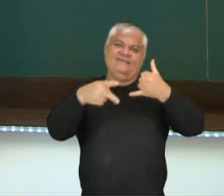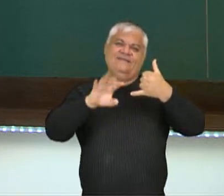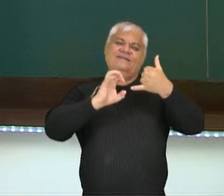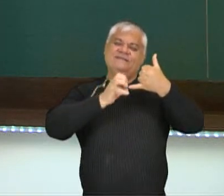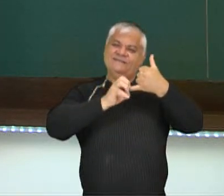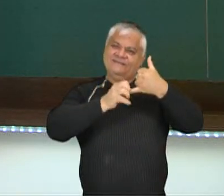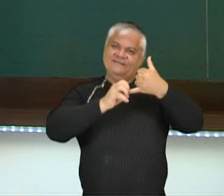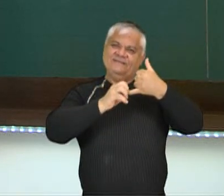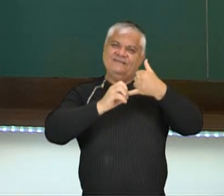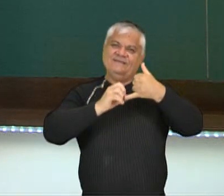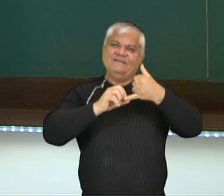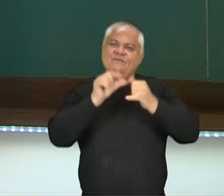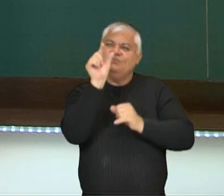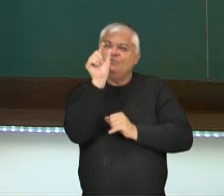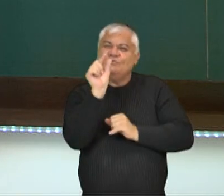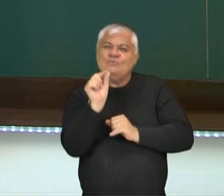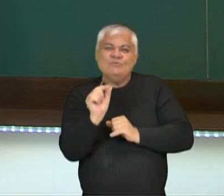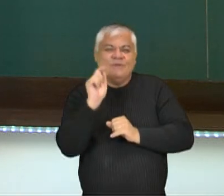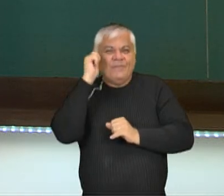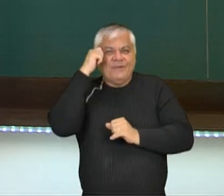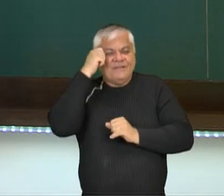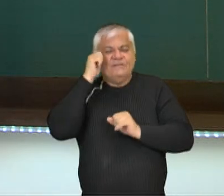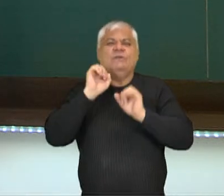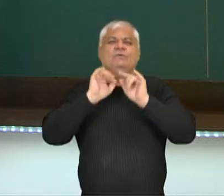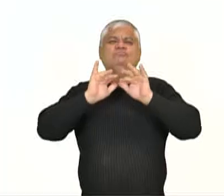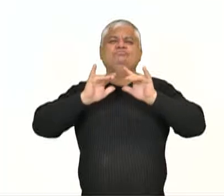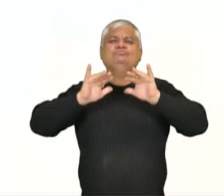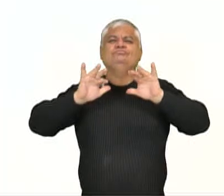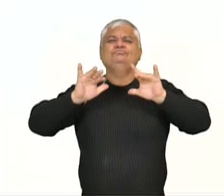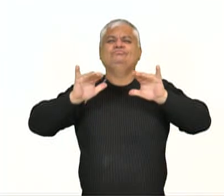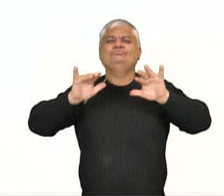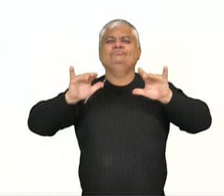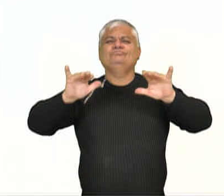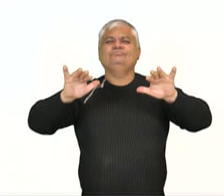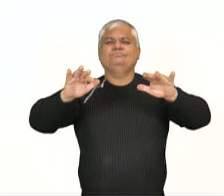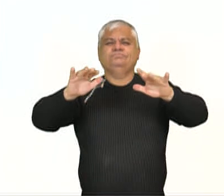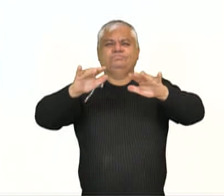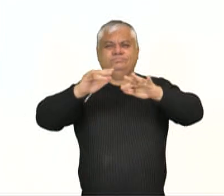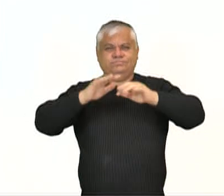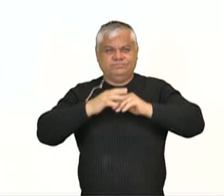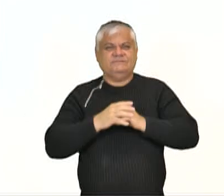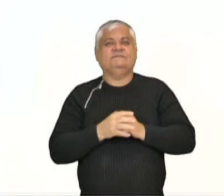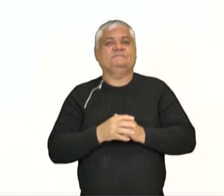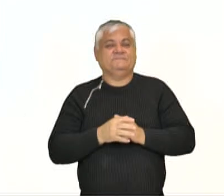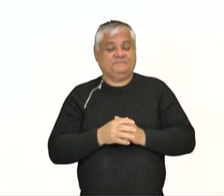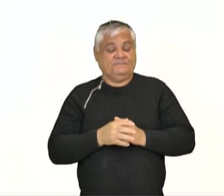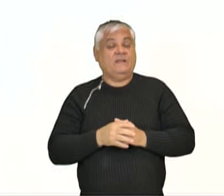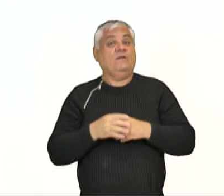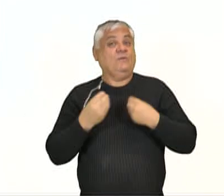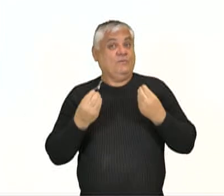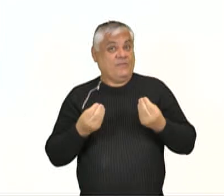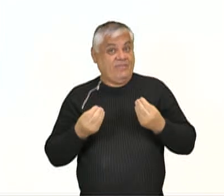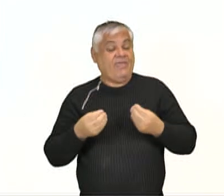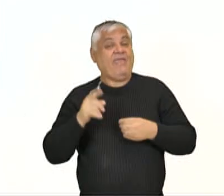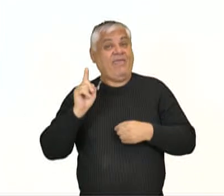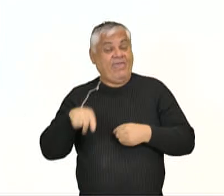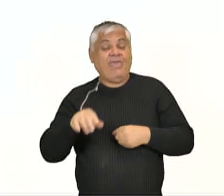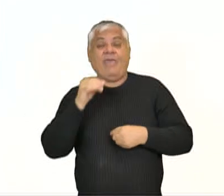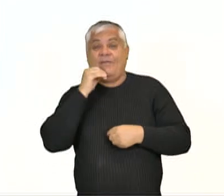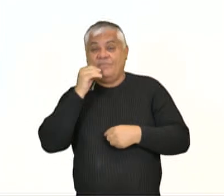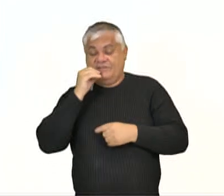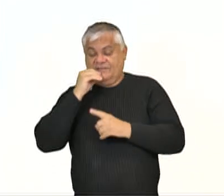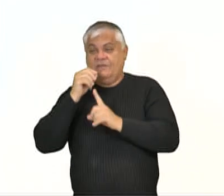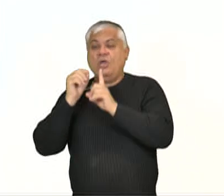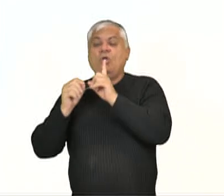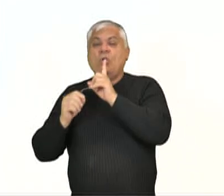leão que vão ser propagadas, né? Já que estamos falando de dispersão, que é o transporte ali da